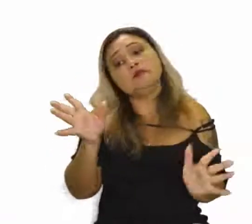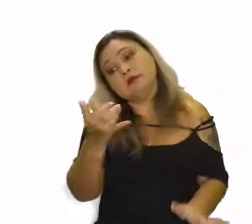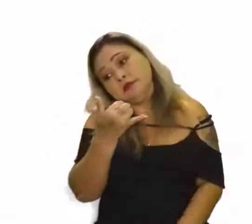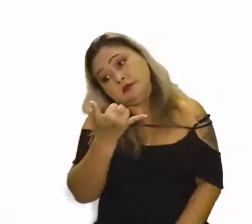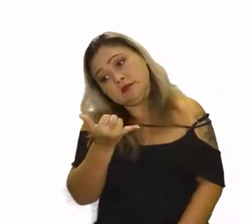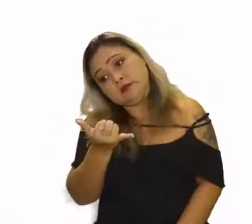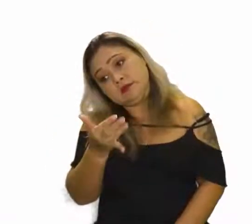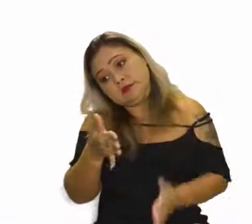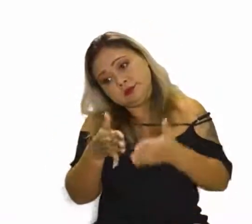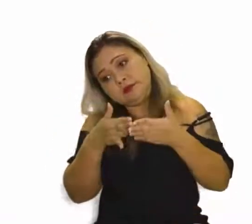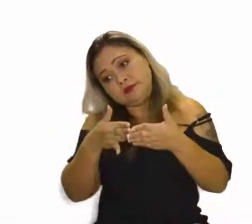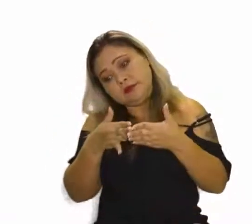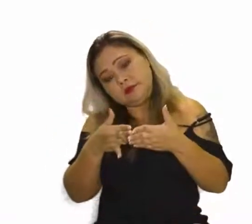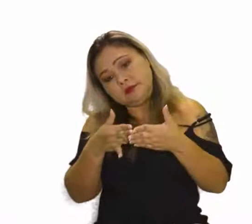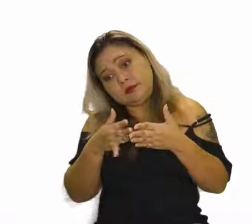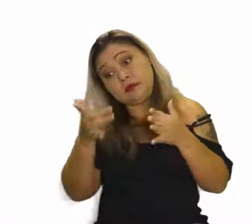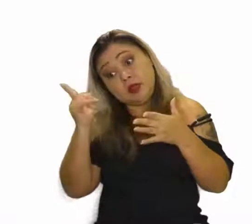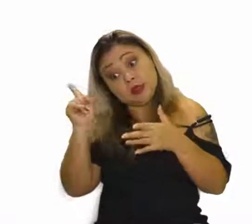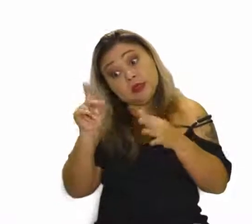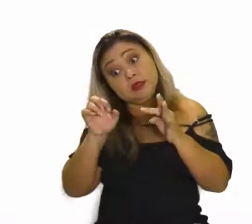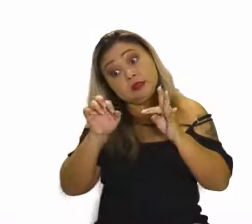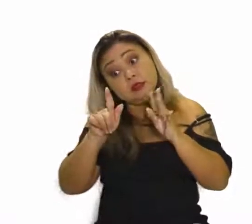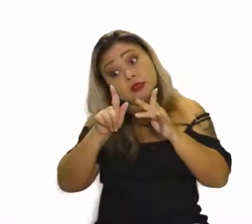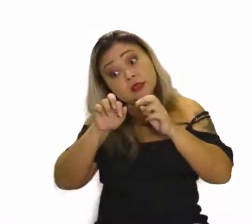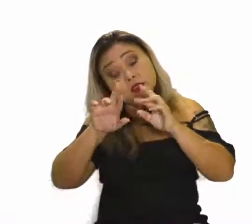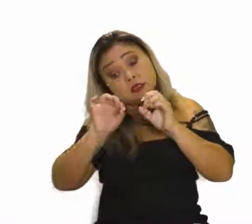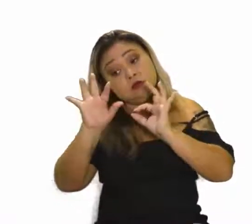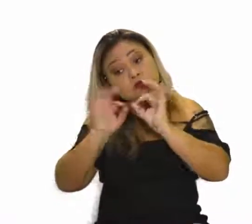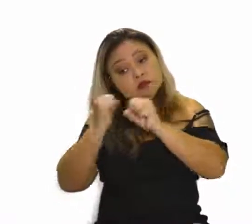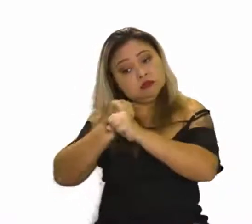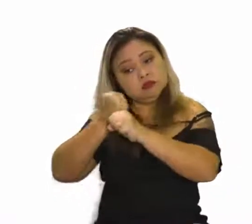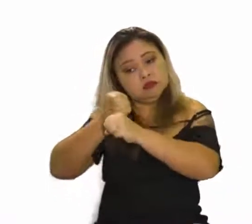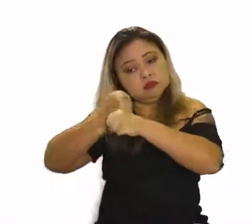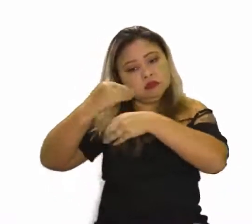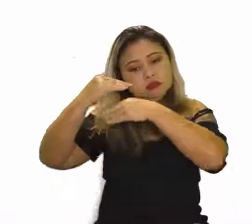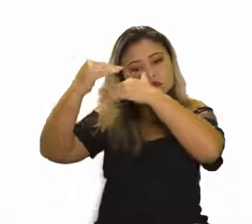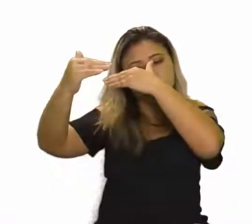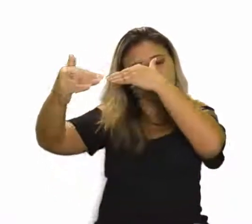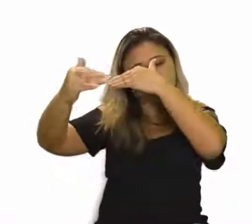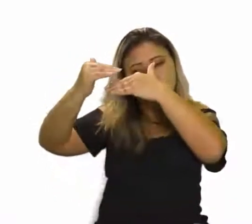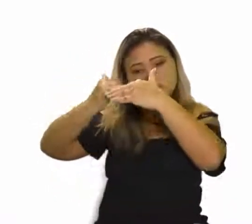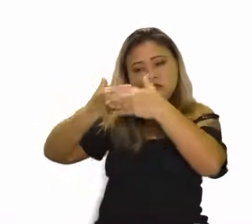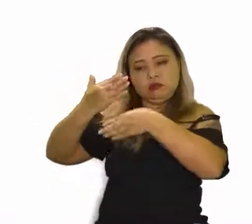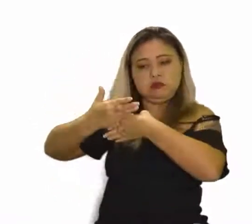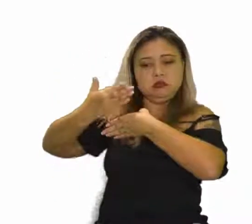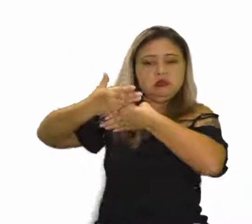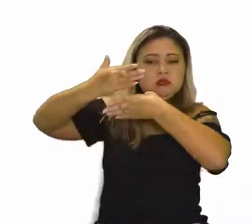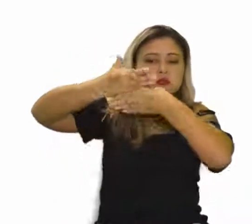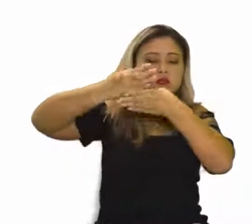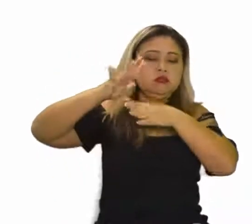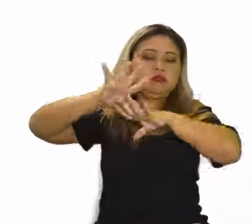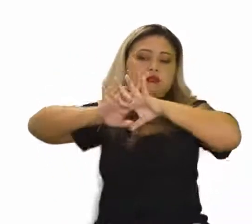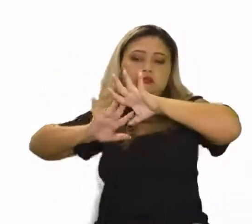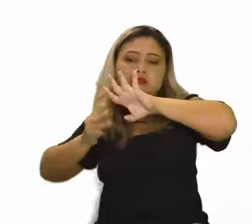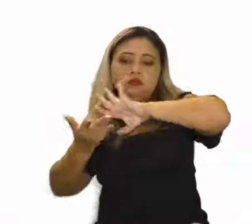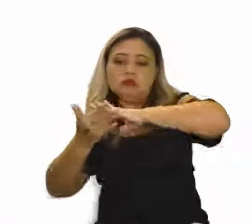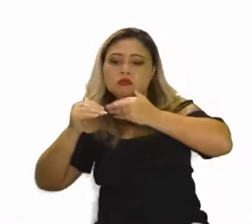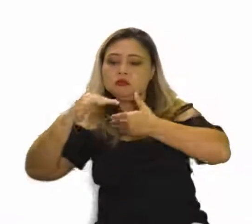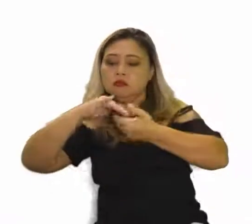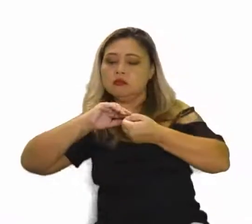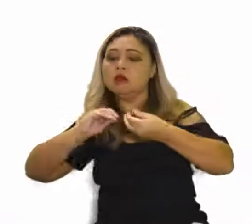professor, isso aqui é de forma geral, tá? A construção de forro, construção de tijolo, tábua,